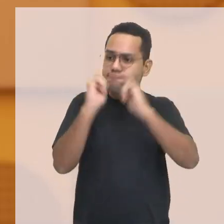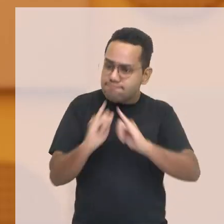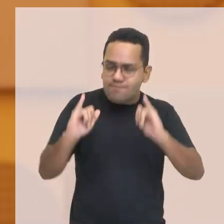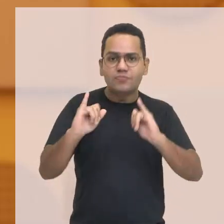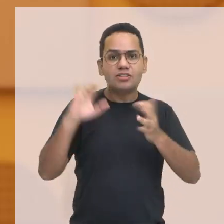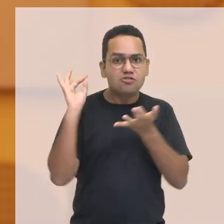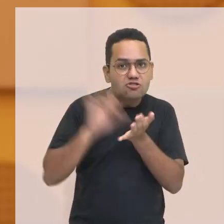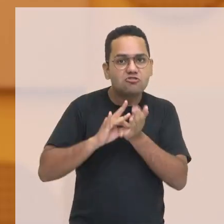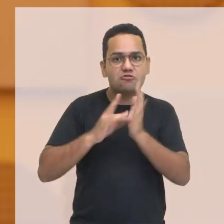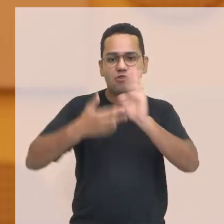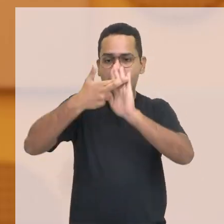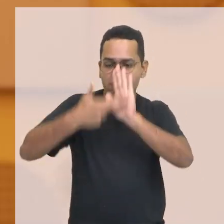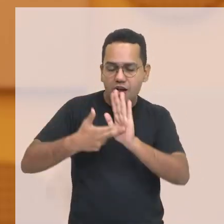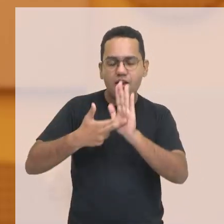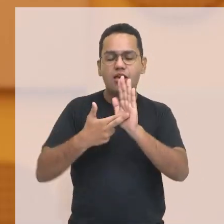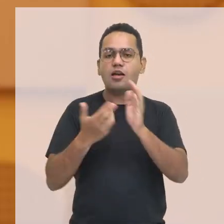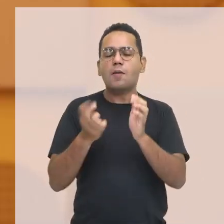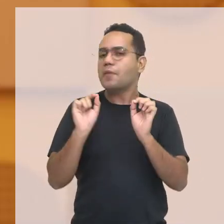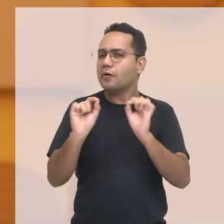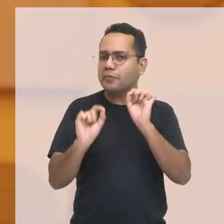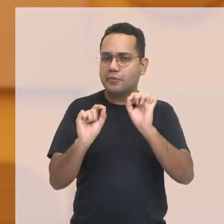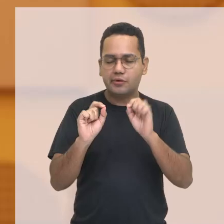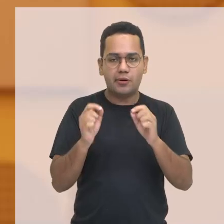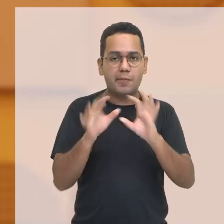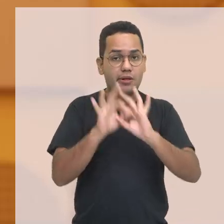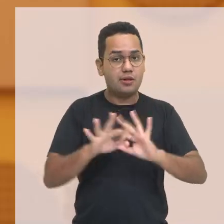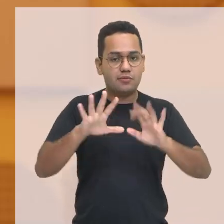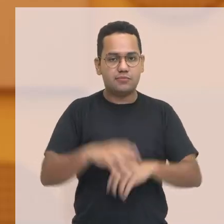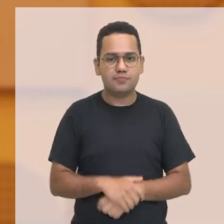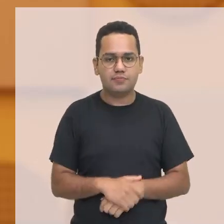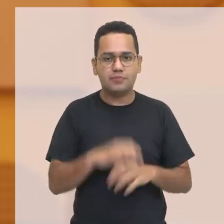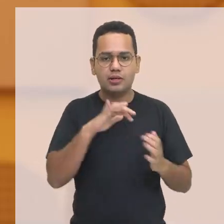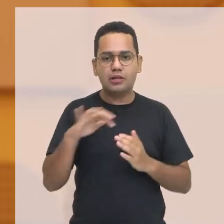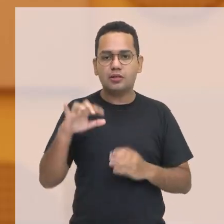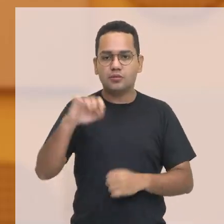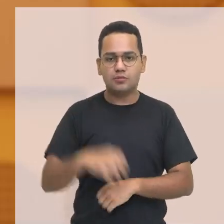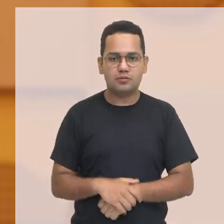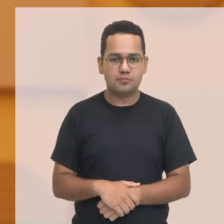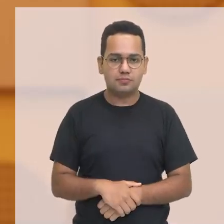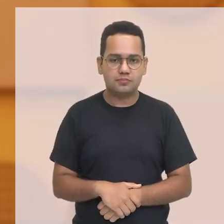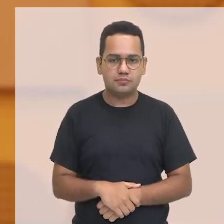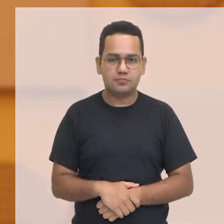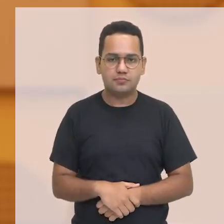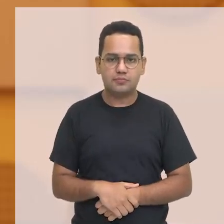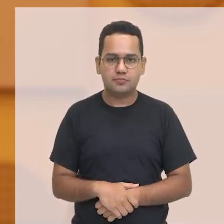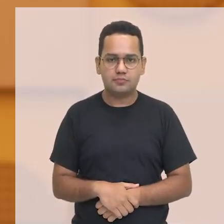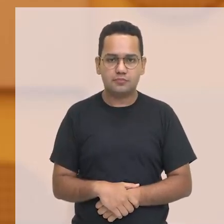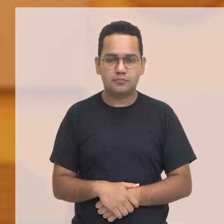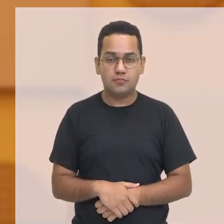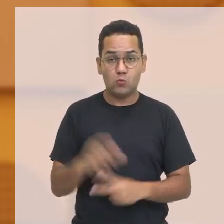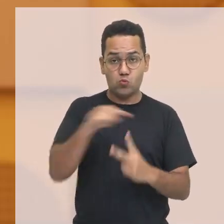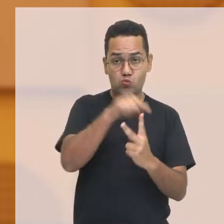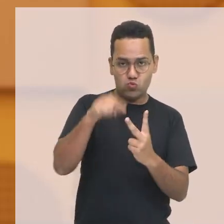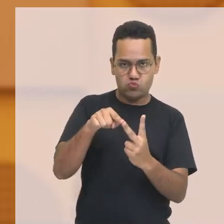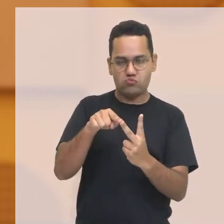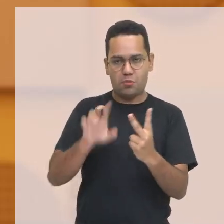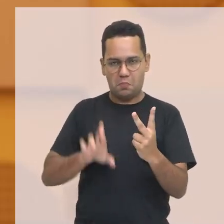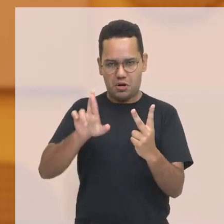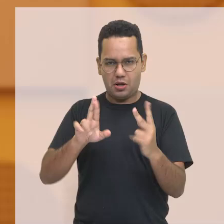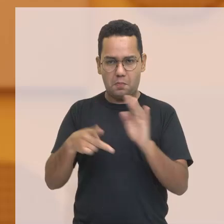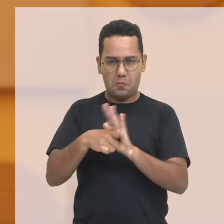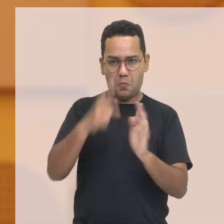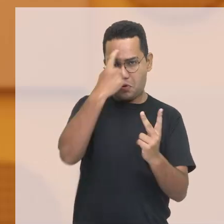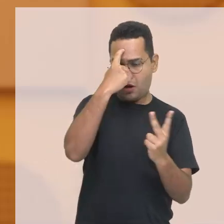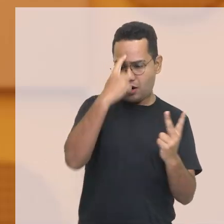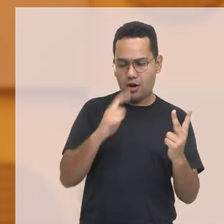vocês viram há pouco na animação, né, em que aparecem ali militares britânicos conversando com os líderes indianos para ter